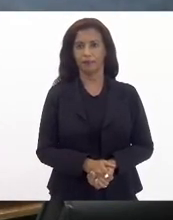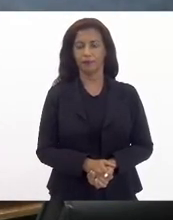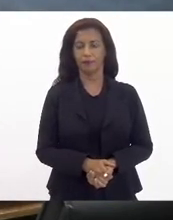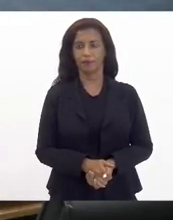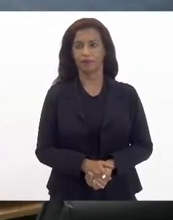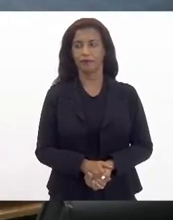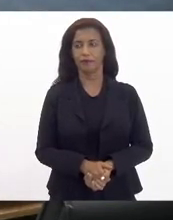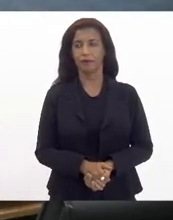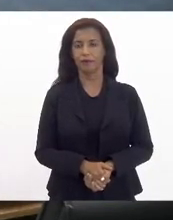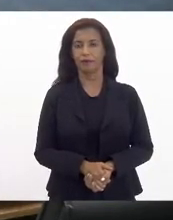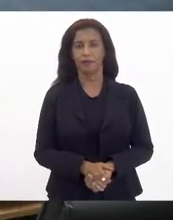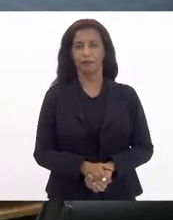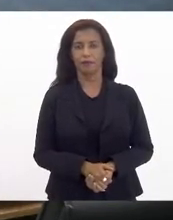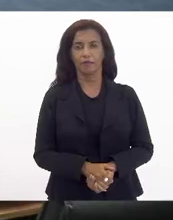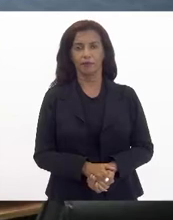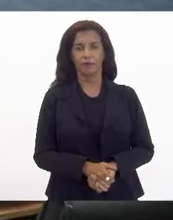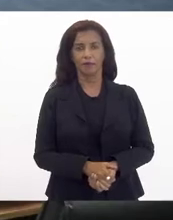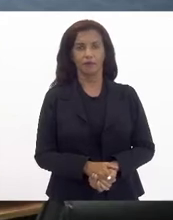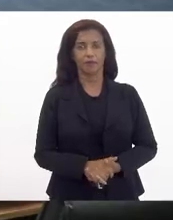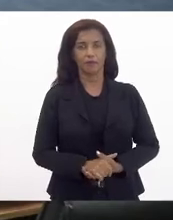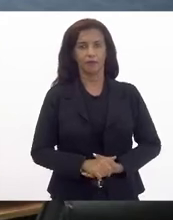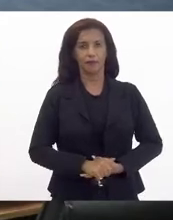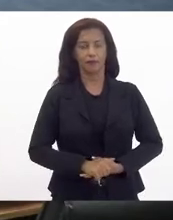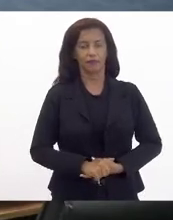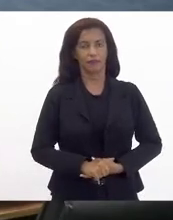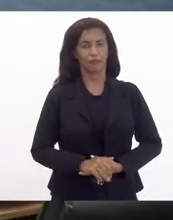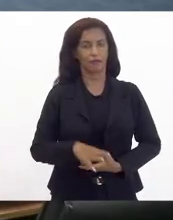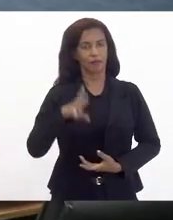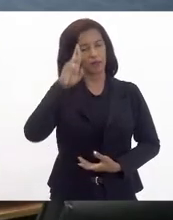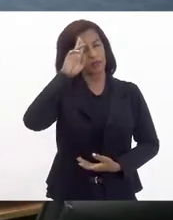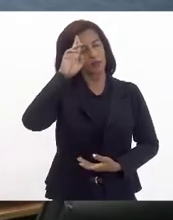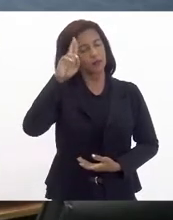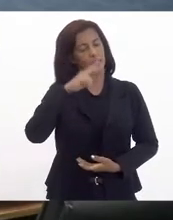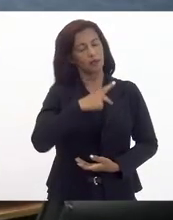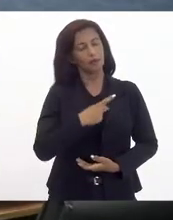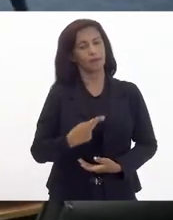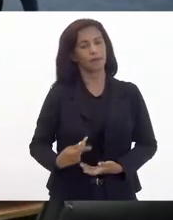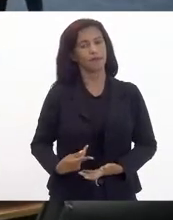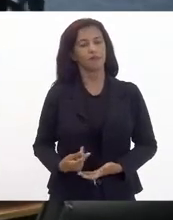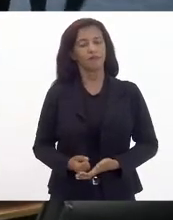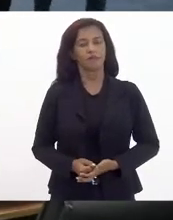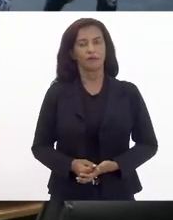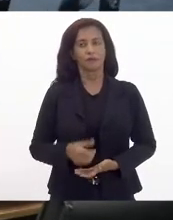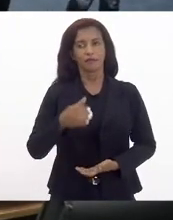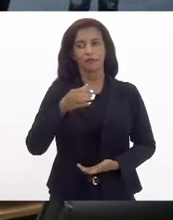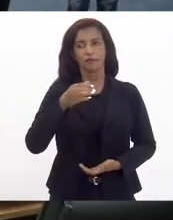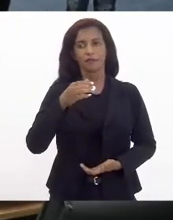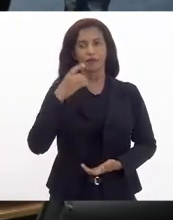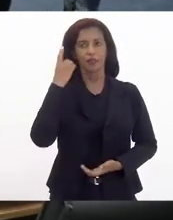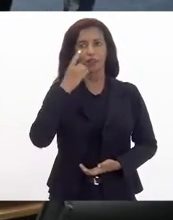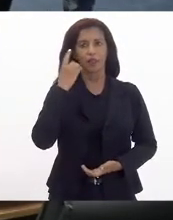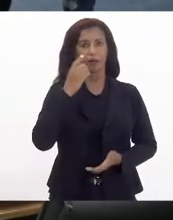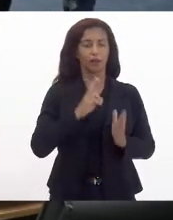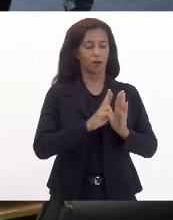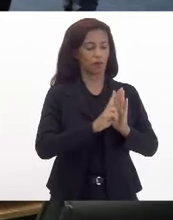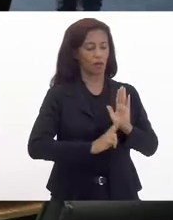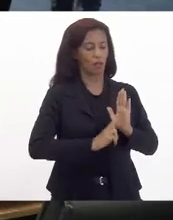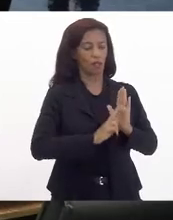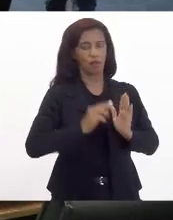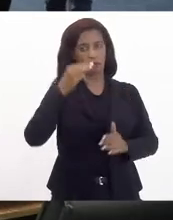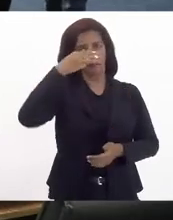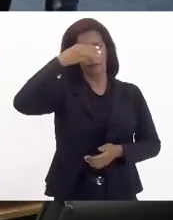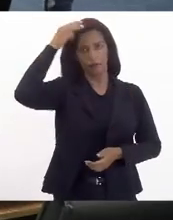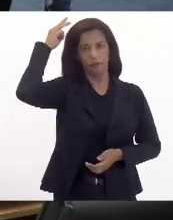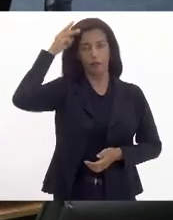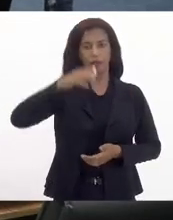E aí e chora Presidente Deputado relator Márcio Pacheco